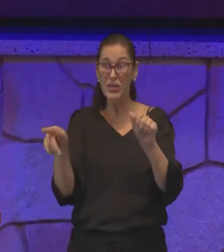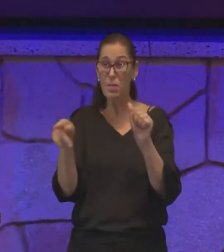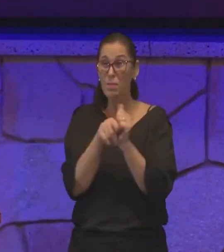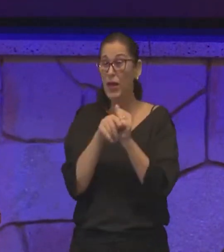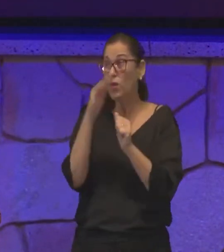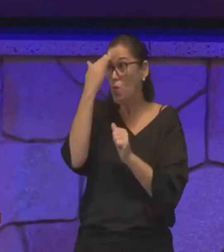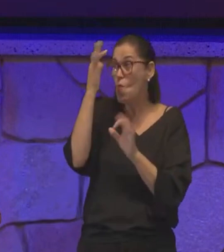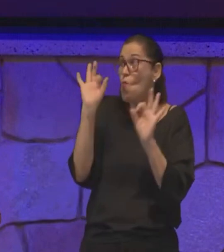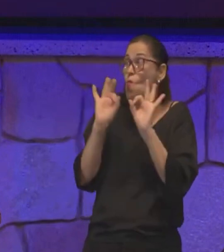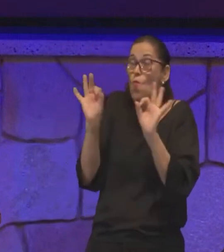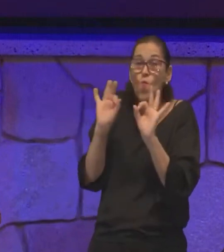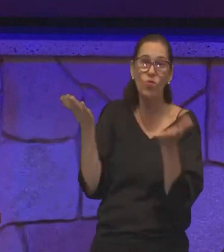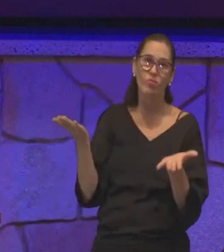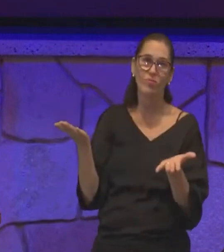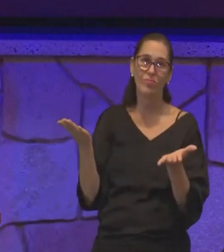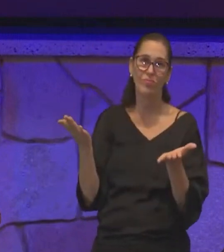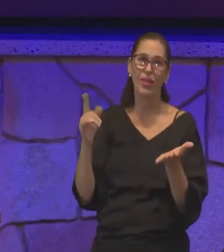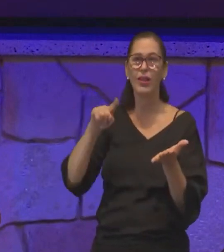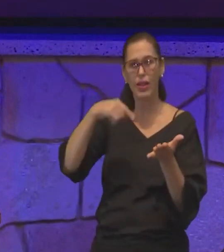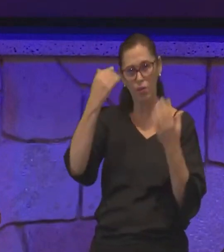esse projeto do Senhor.